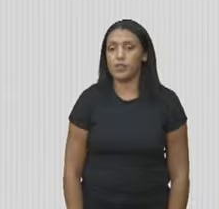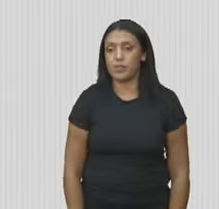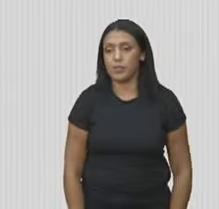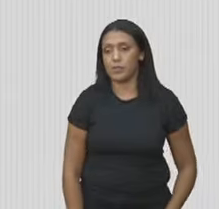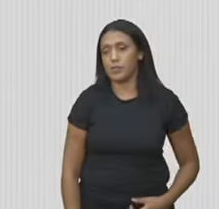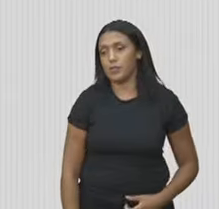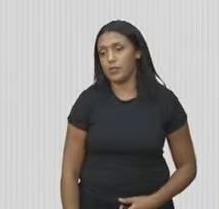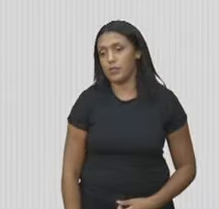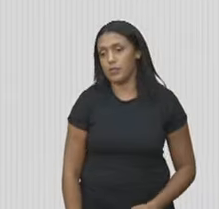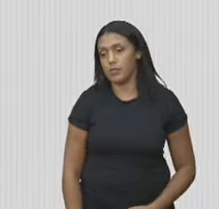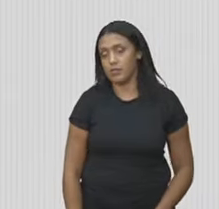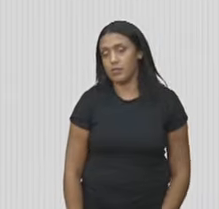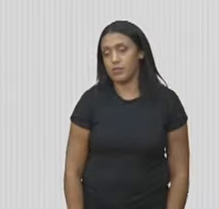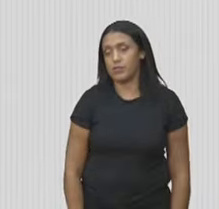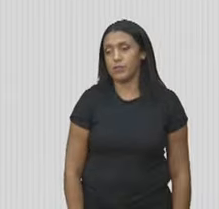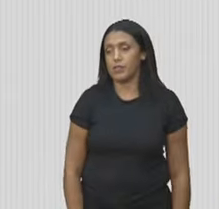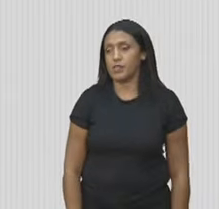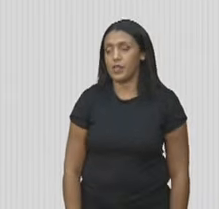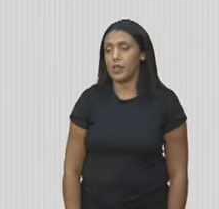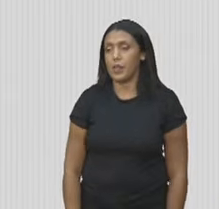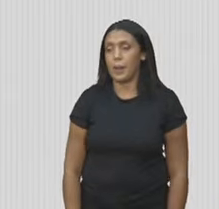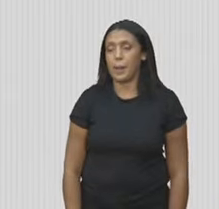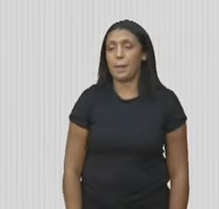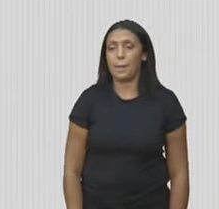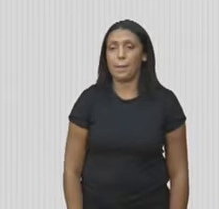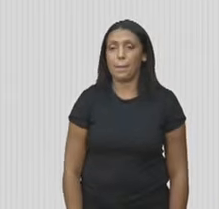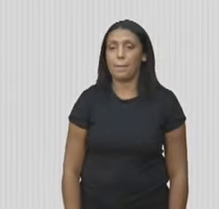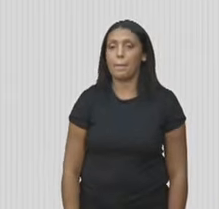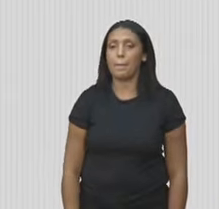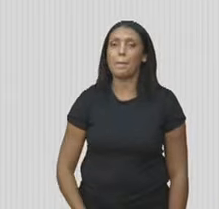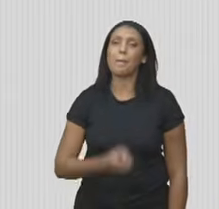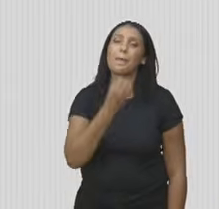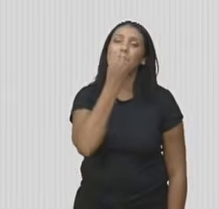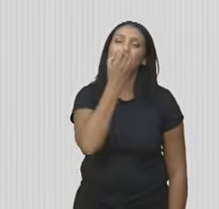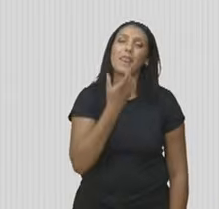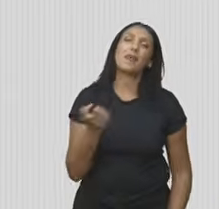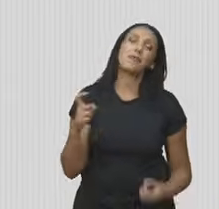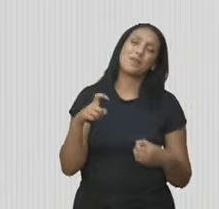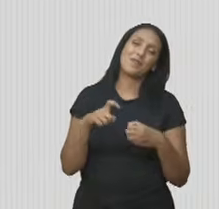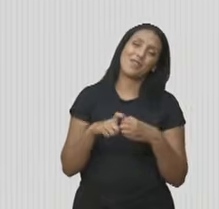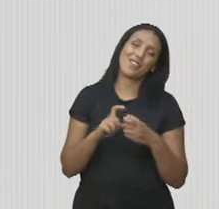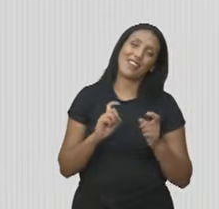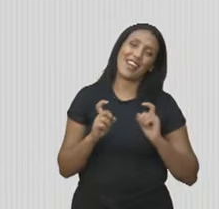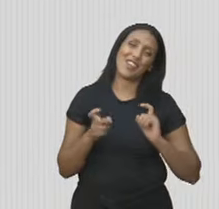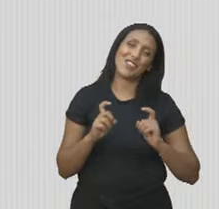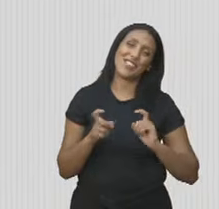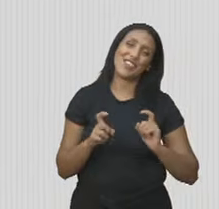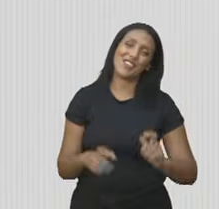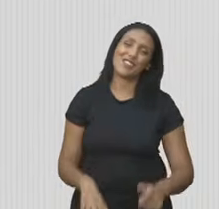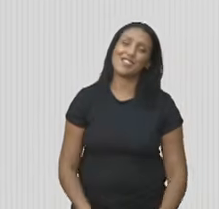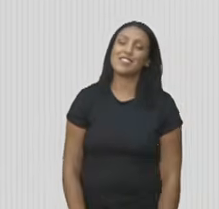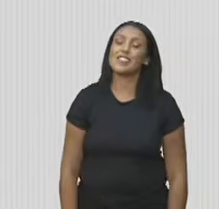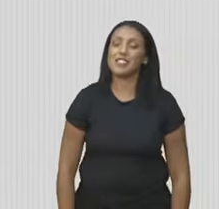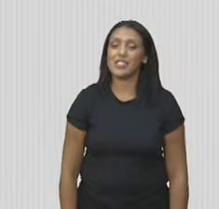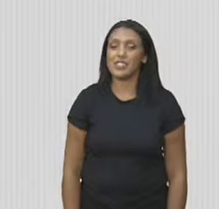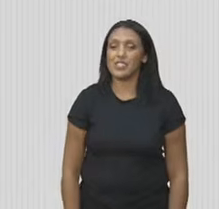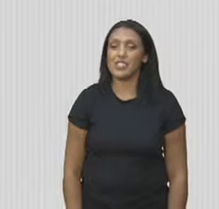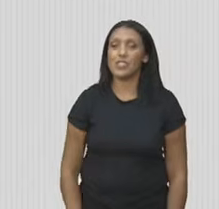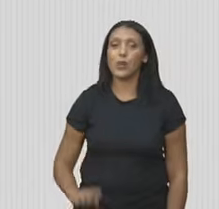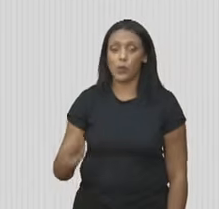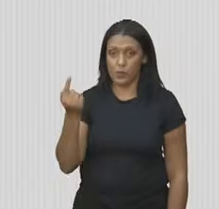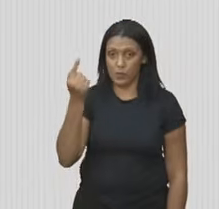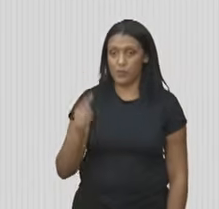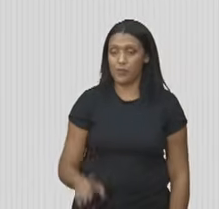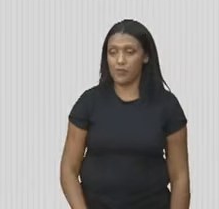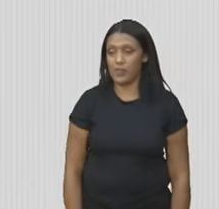Tema livre, 4 de fevereiro, primeira sessão ordinária de 2026. Muito bom estar aqui de volta. Pode passar, por gentileza, para o último slide, que é o slide que